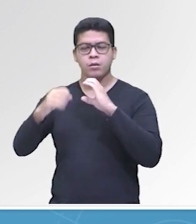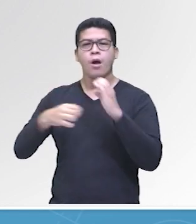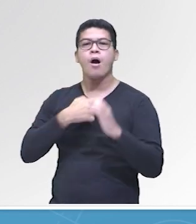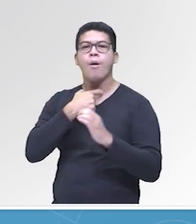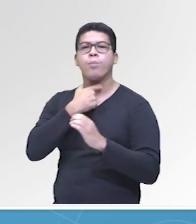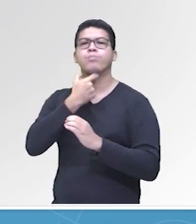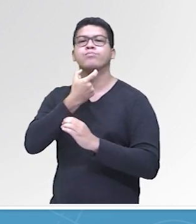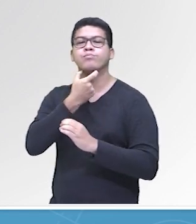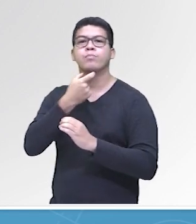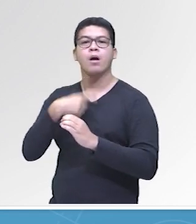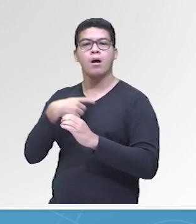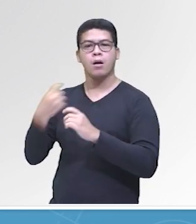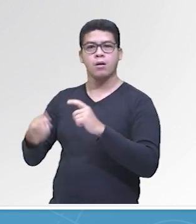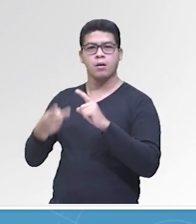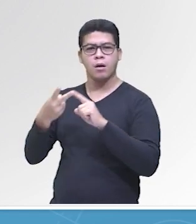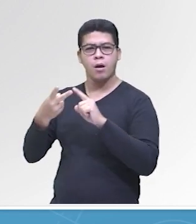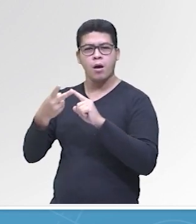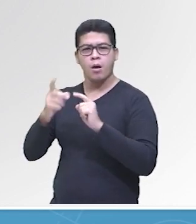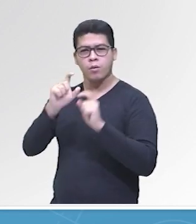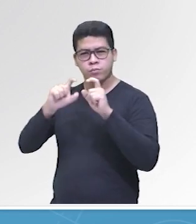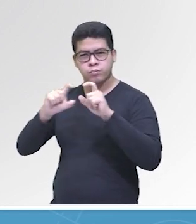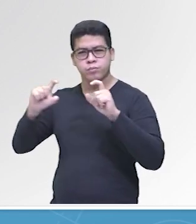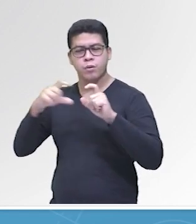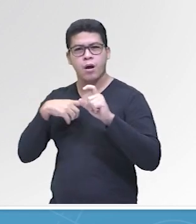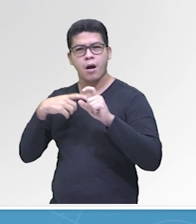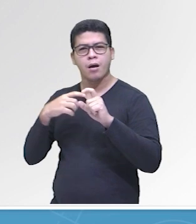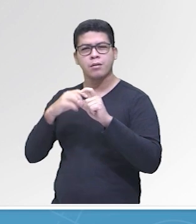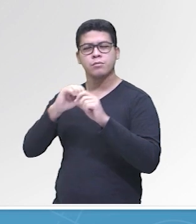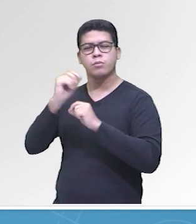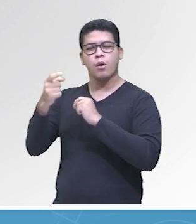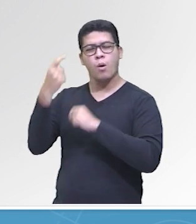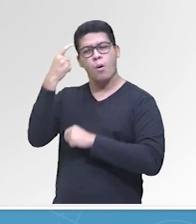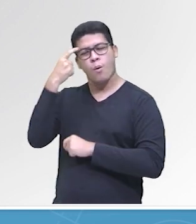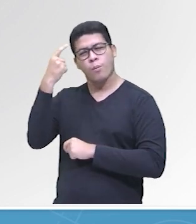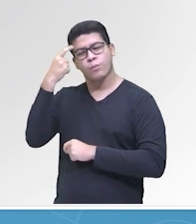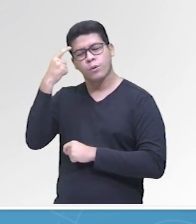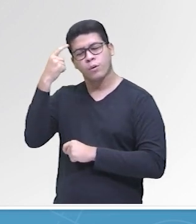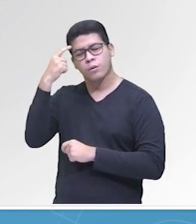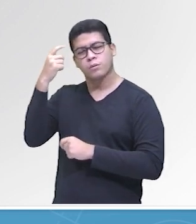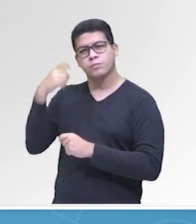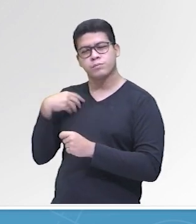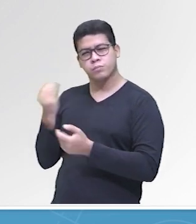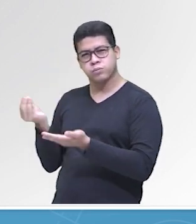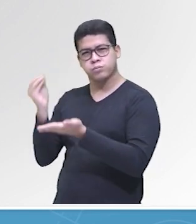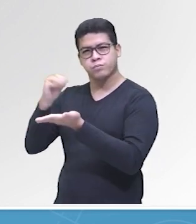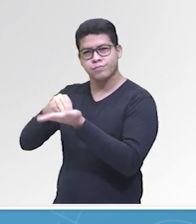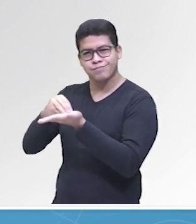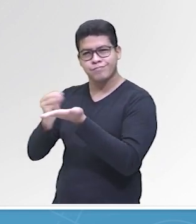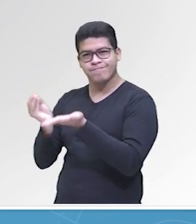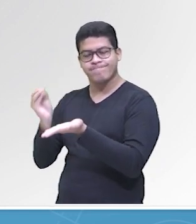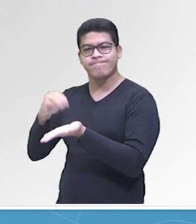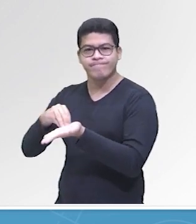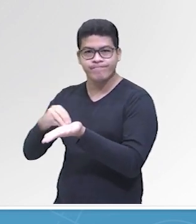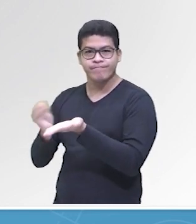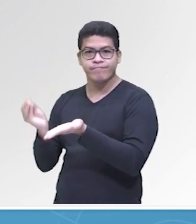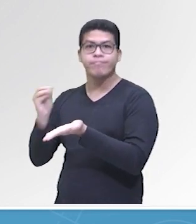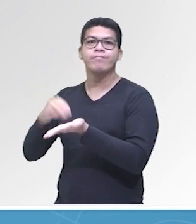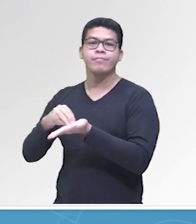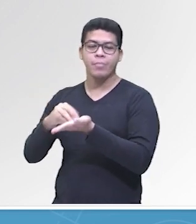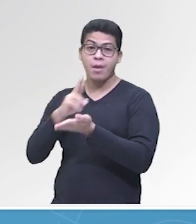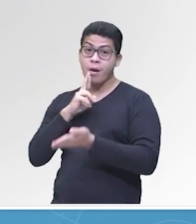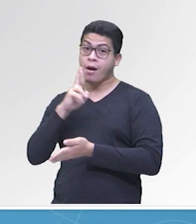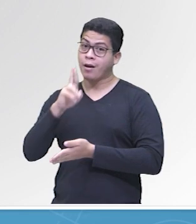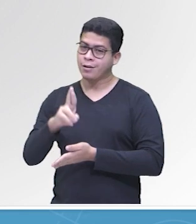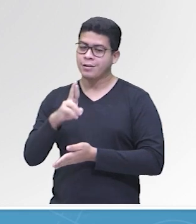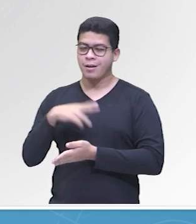traqueia. Epitélio respiratório, aí você vai pensar aí o que vem depois da célula, né? O que foi que nós estudamos e responder essa